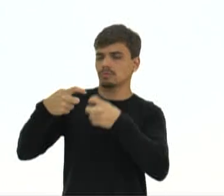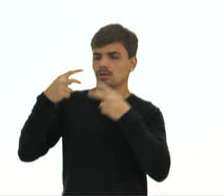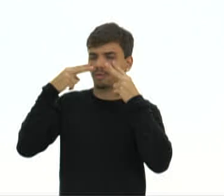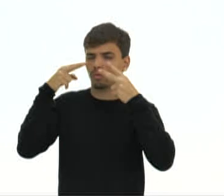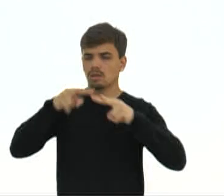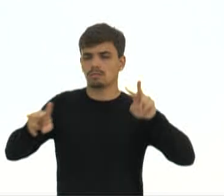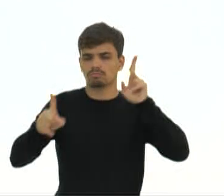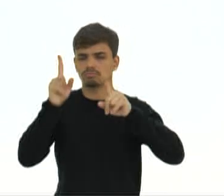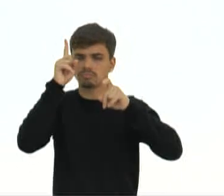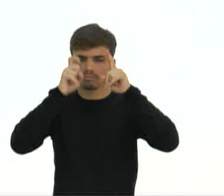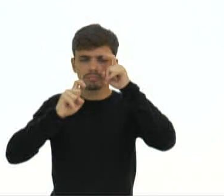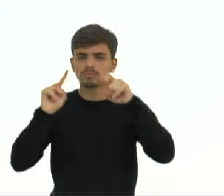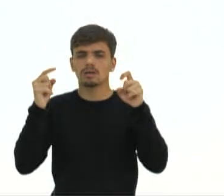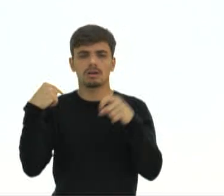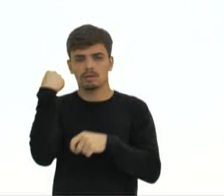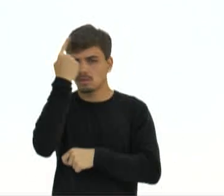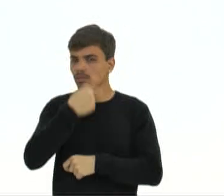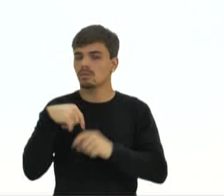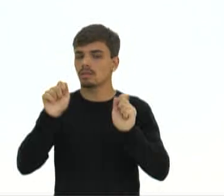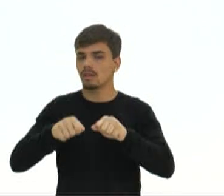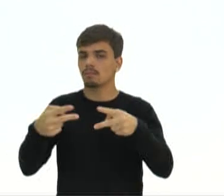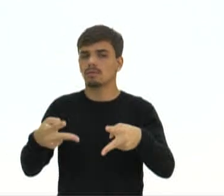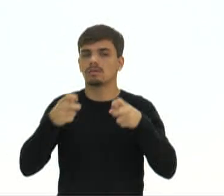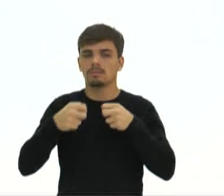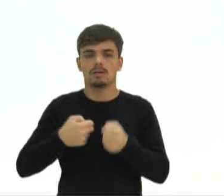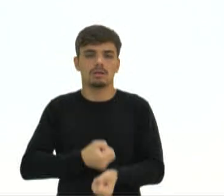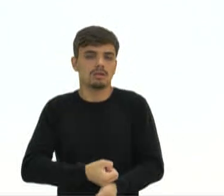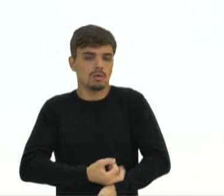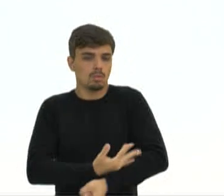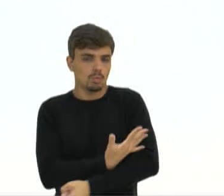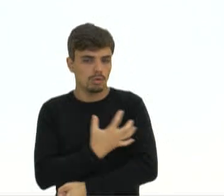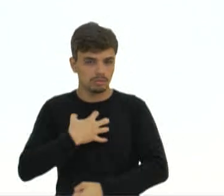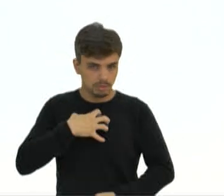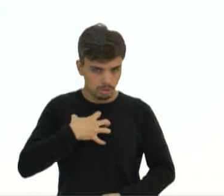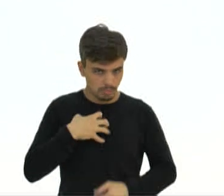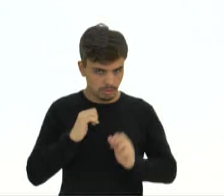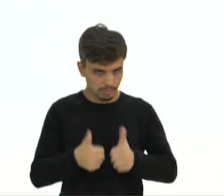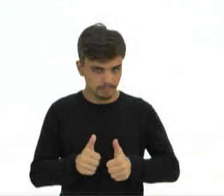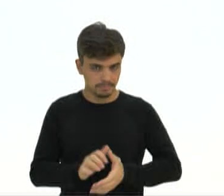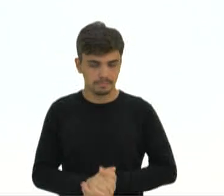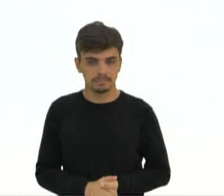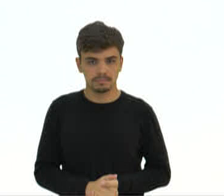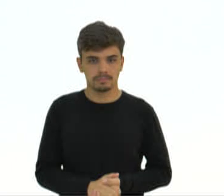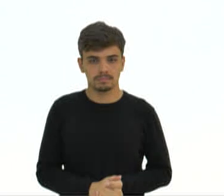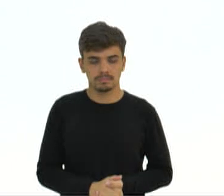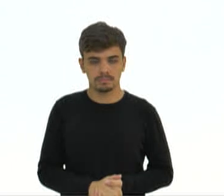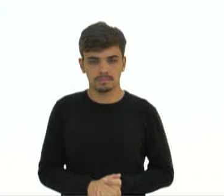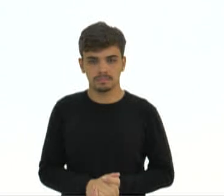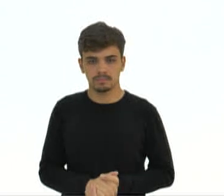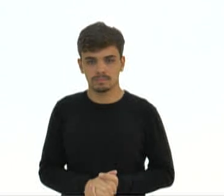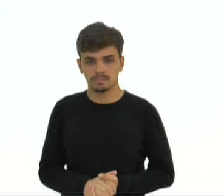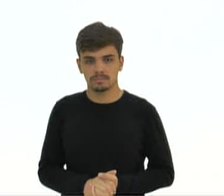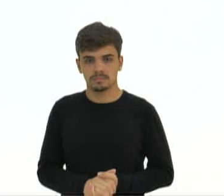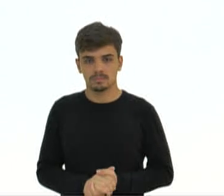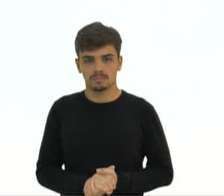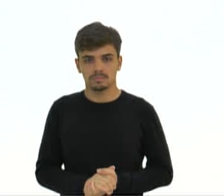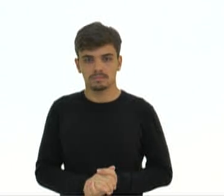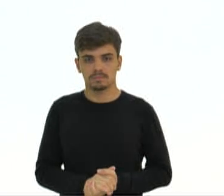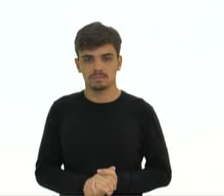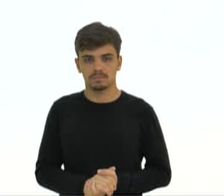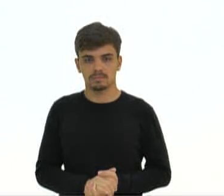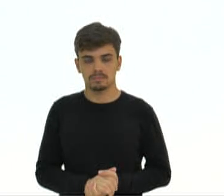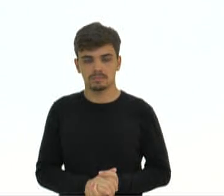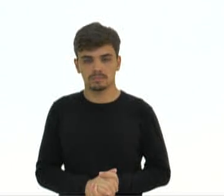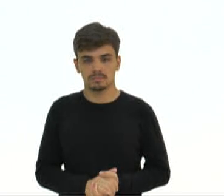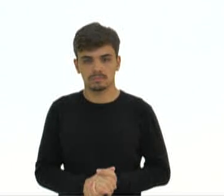gente consegue observar esse sentimento sendo refletido. E la chica está sofrendo ou